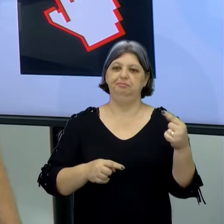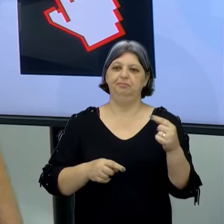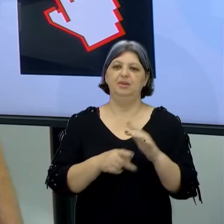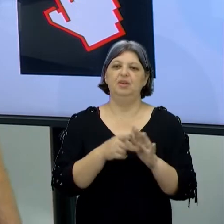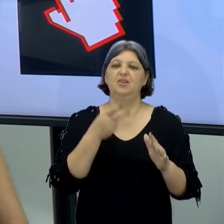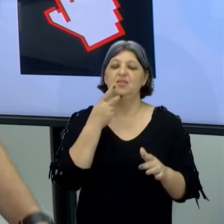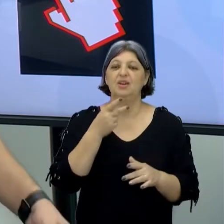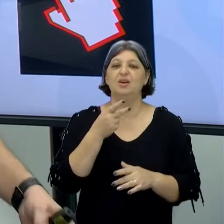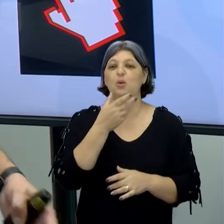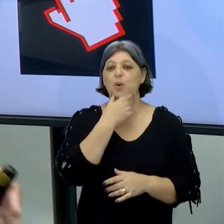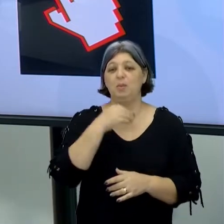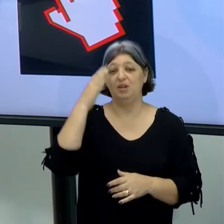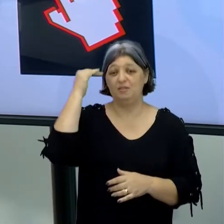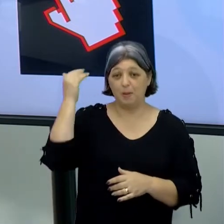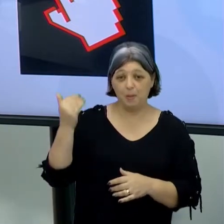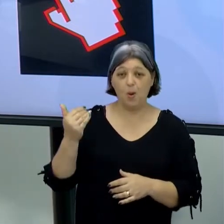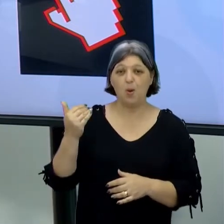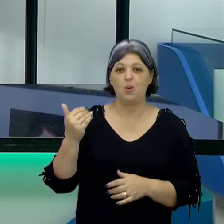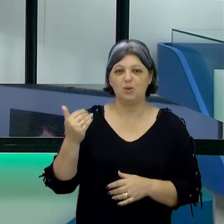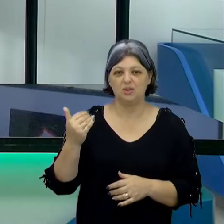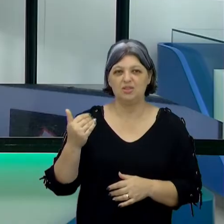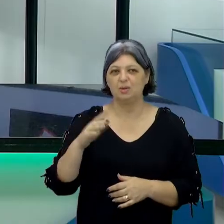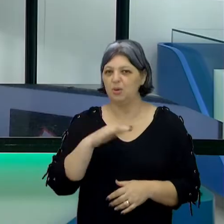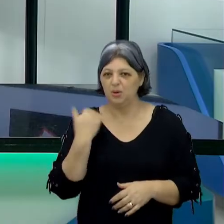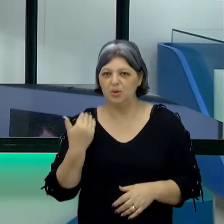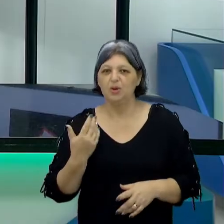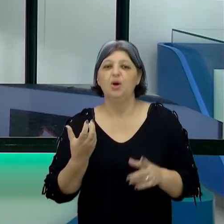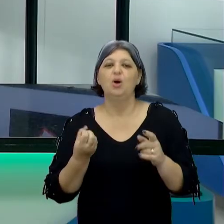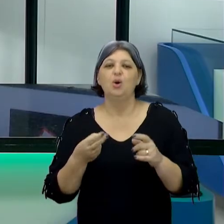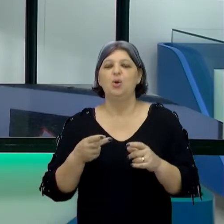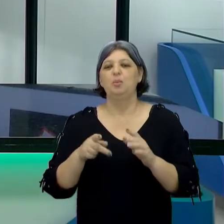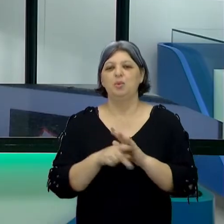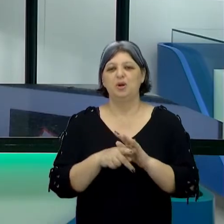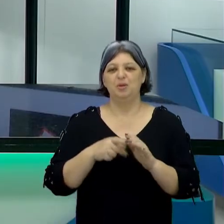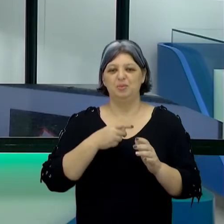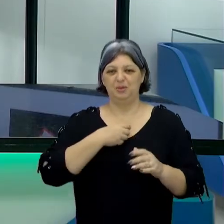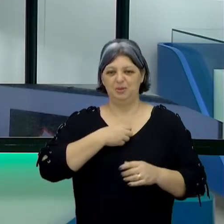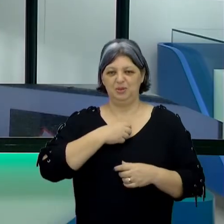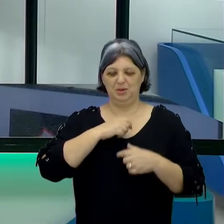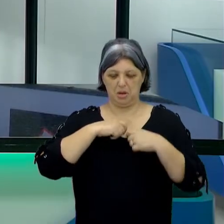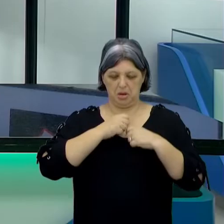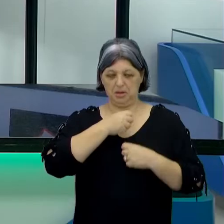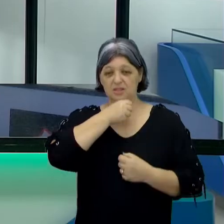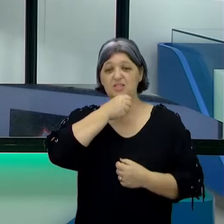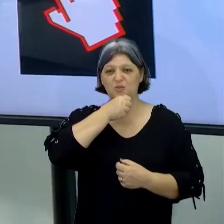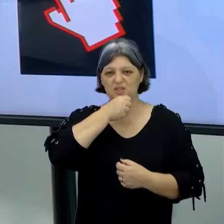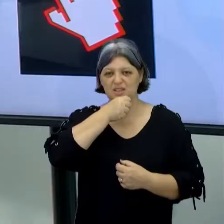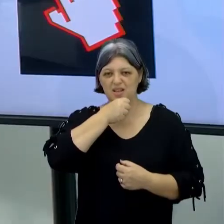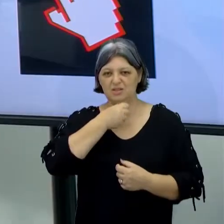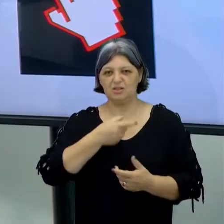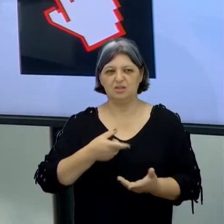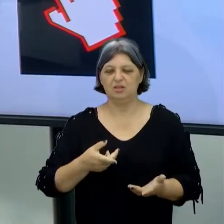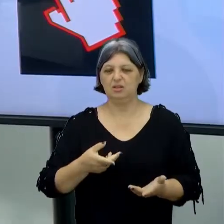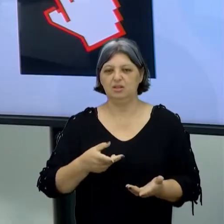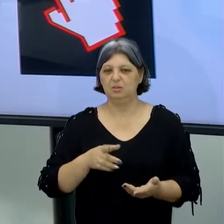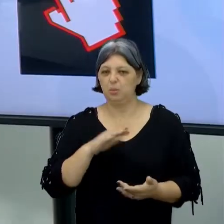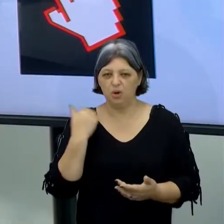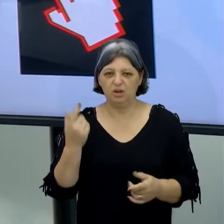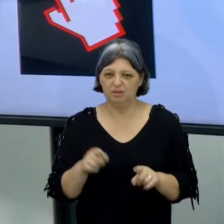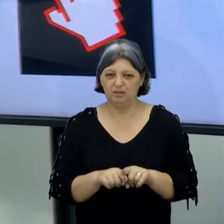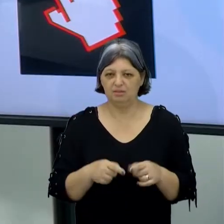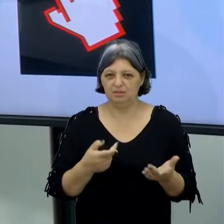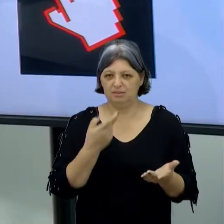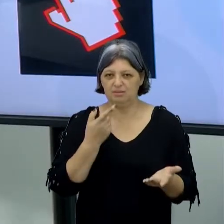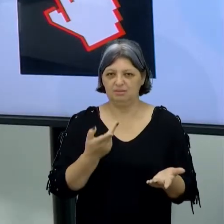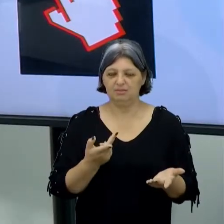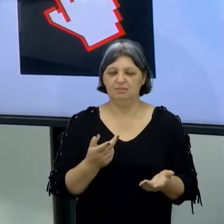morreu. Aí você, pô, Jack Chan tá vivo, cara. Silvio Fica Santos vivo. morreu, já caiu. Nossa, várias vezes. Aí, qual é a lógica disso? Você